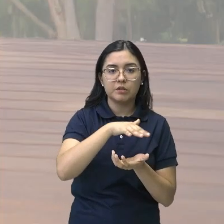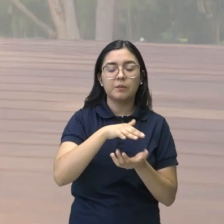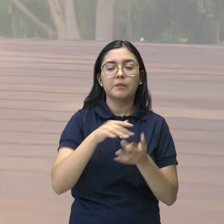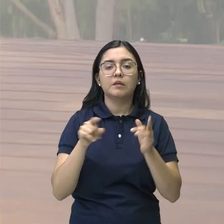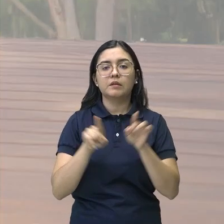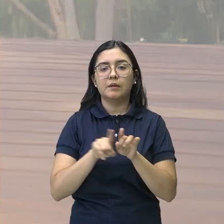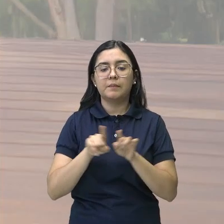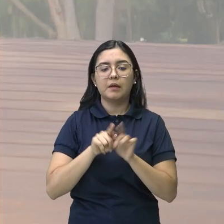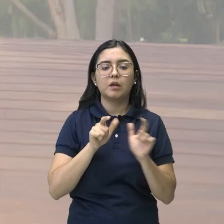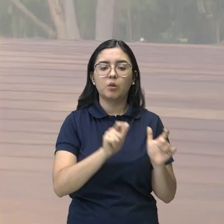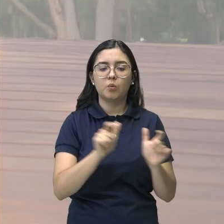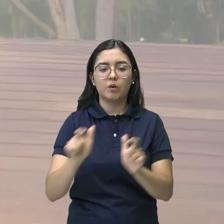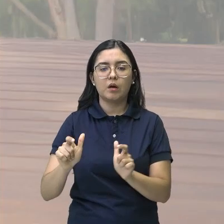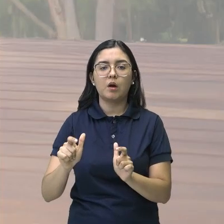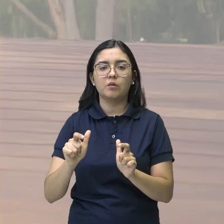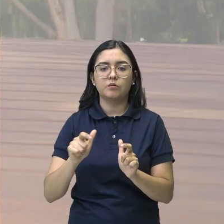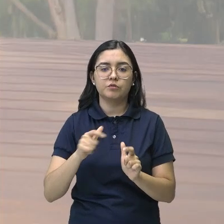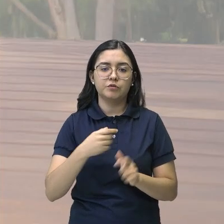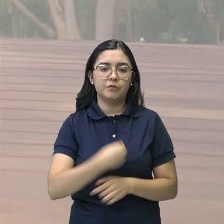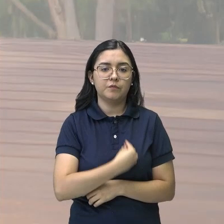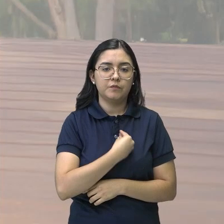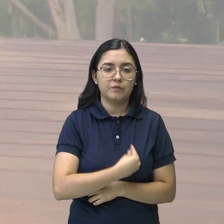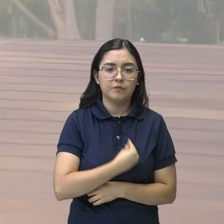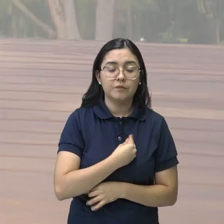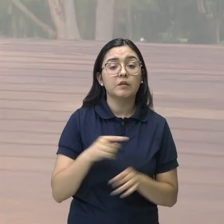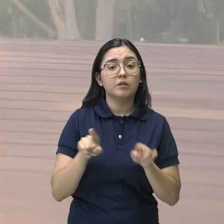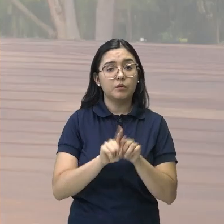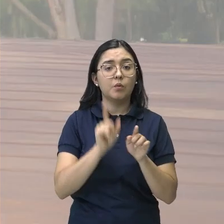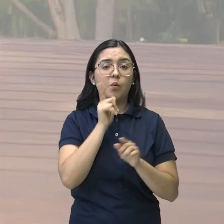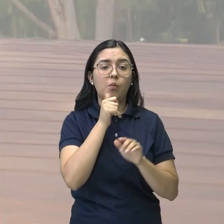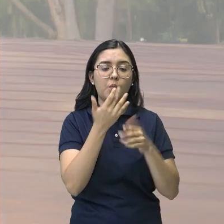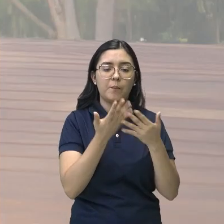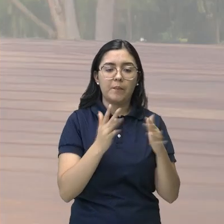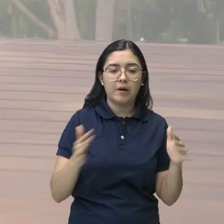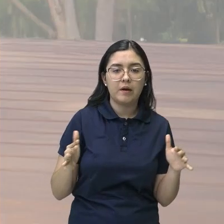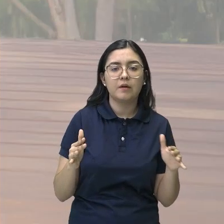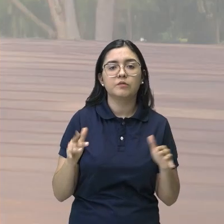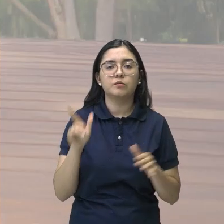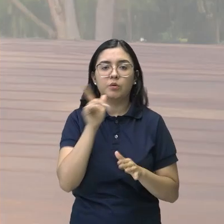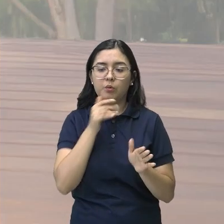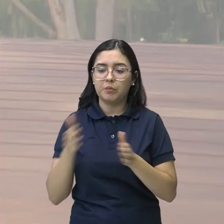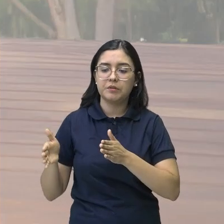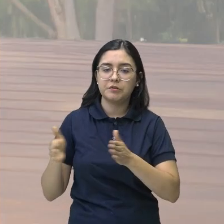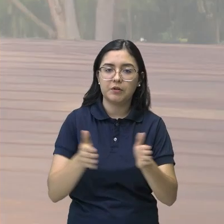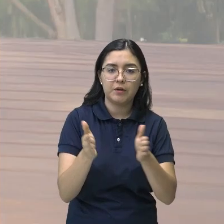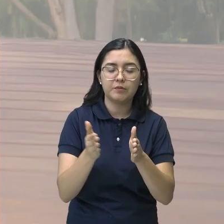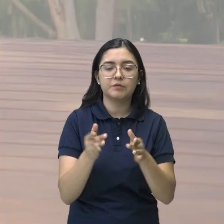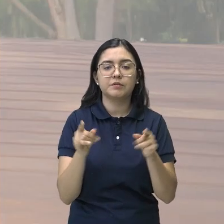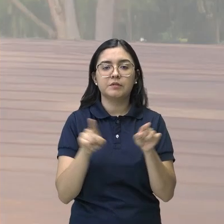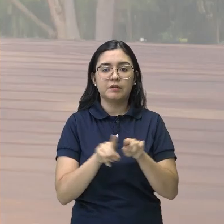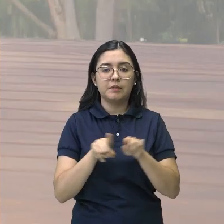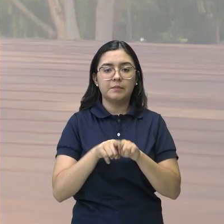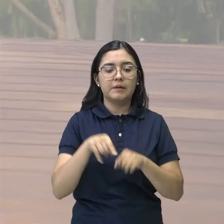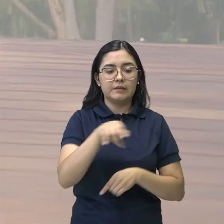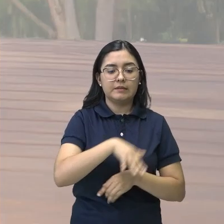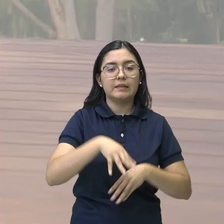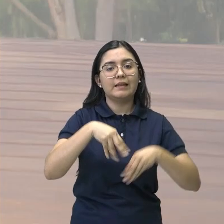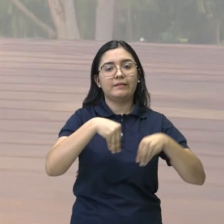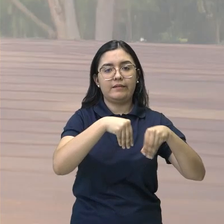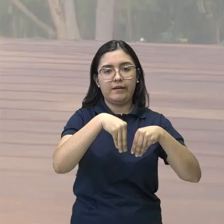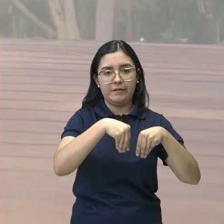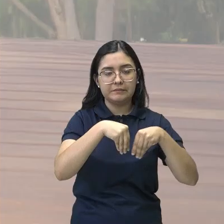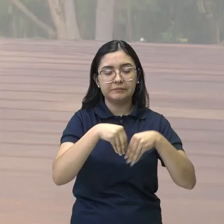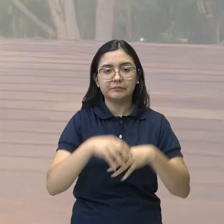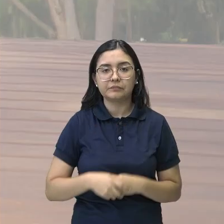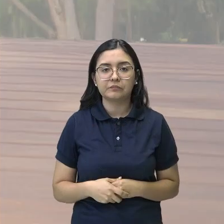cada habitat, né, por exemplo, até mesmo nos mares, nos oceanos, nos rios e também nos ambientes terrestres.